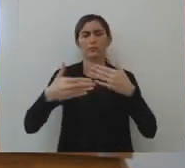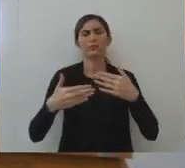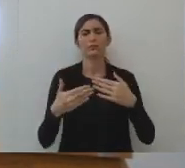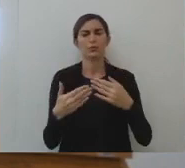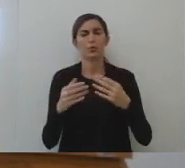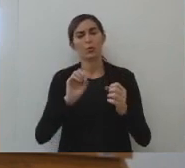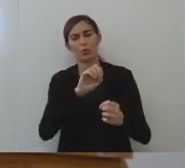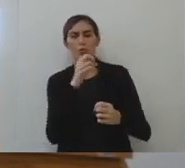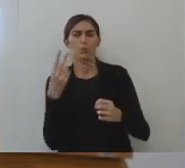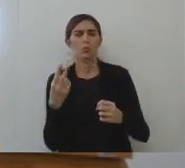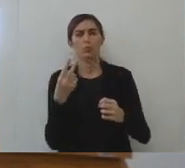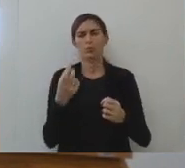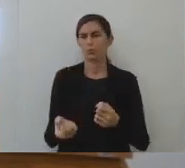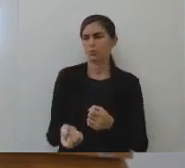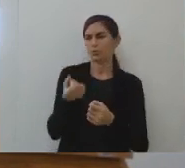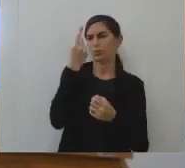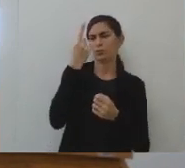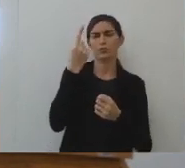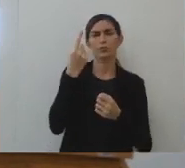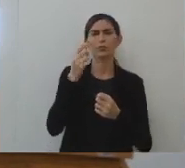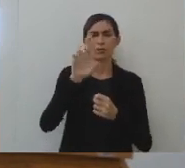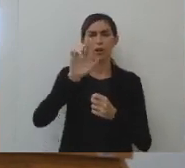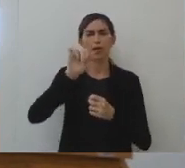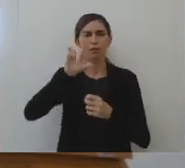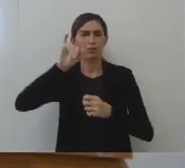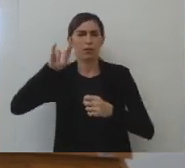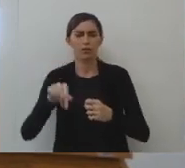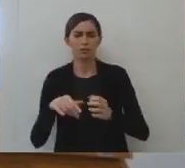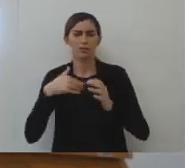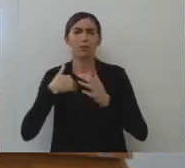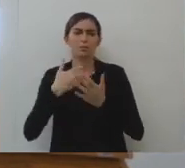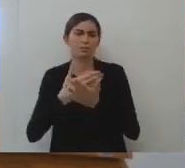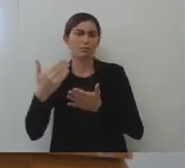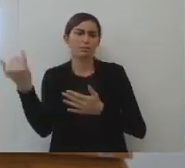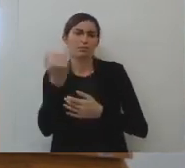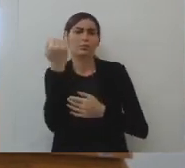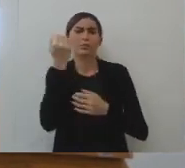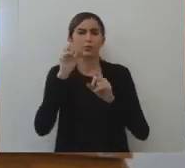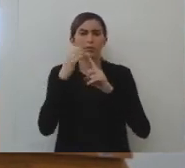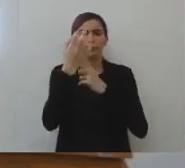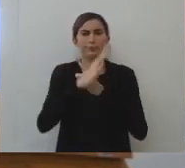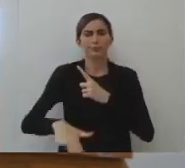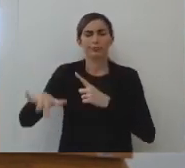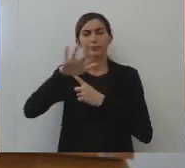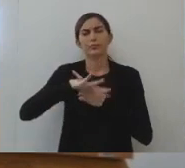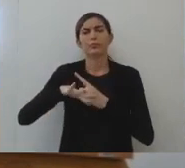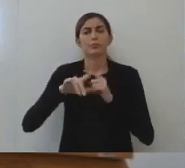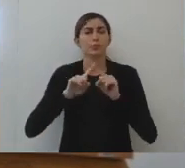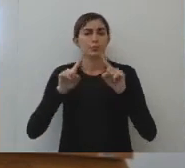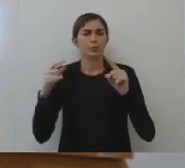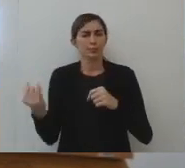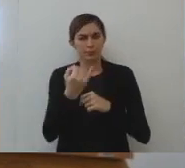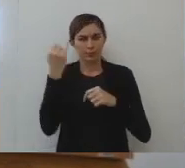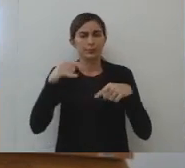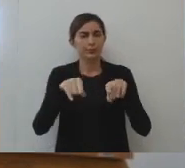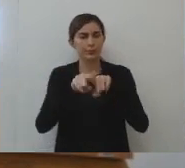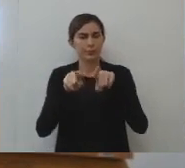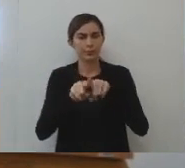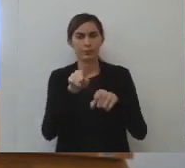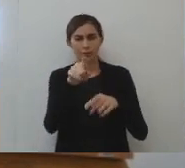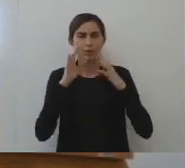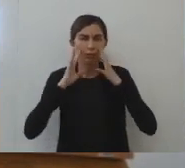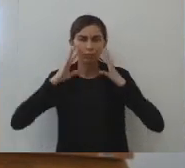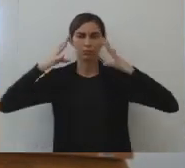desnaturalização ou estranhamento da realidade, certo? É um princípio muito importante para a sociologia, mas é muito importante também que vocês